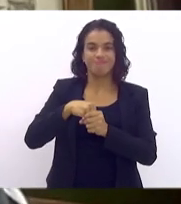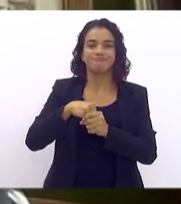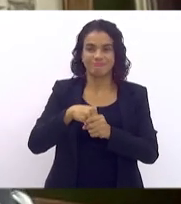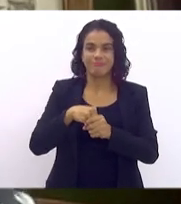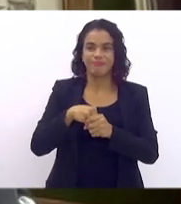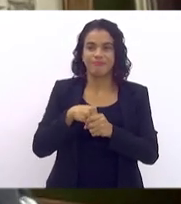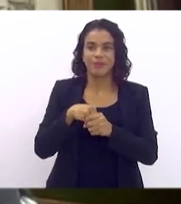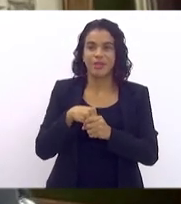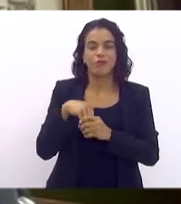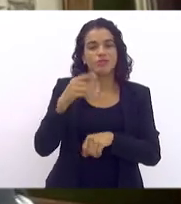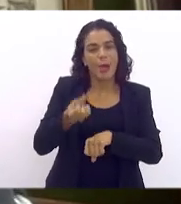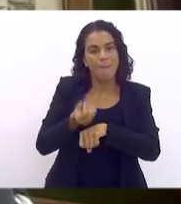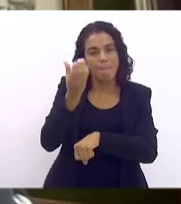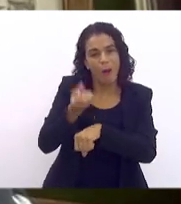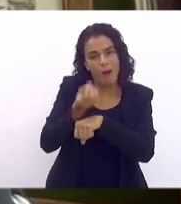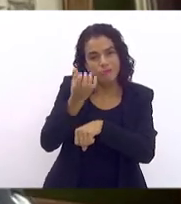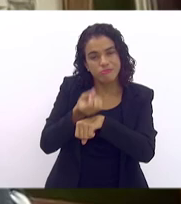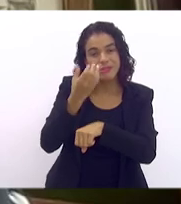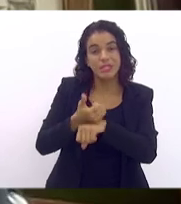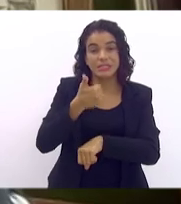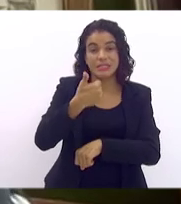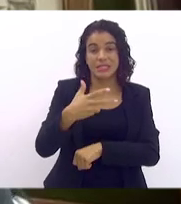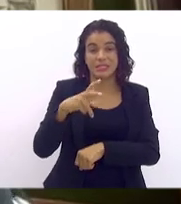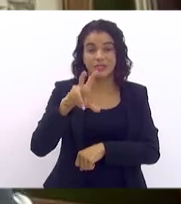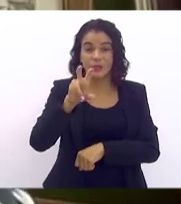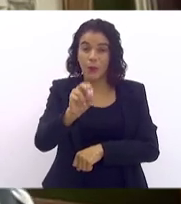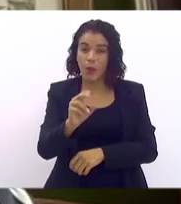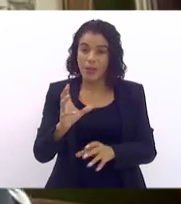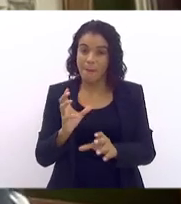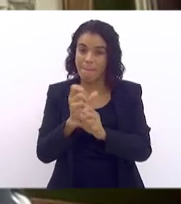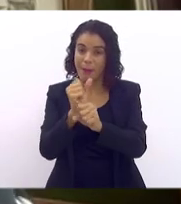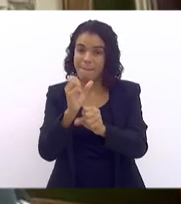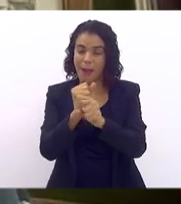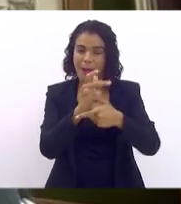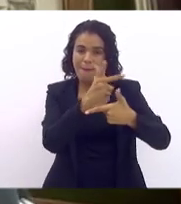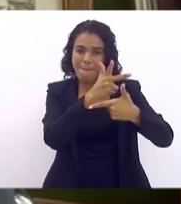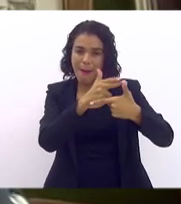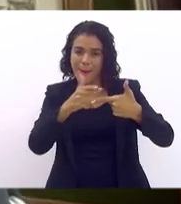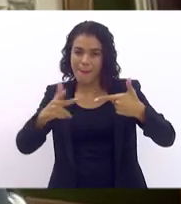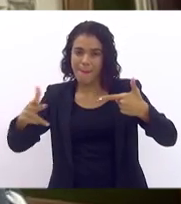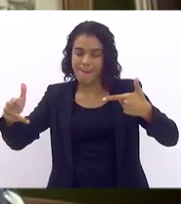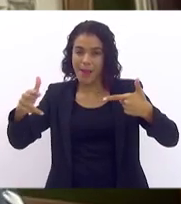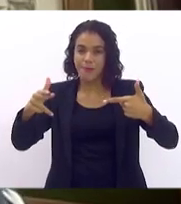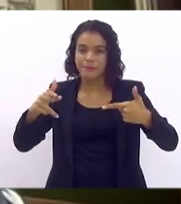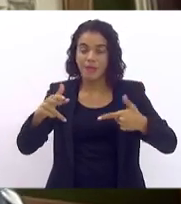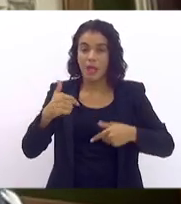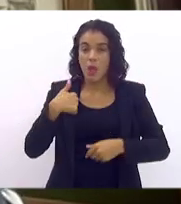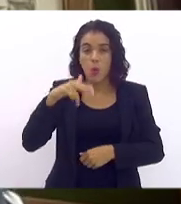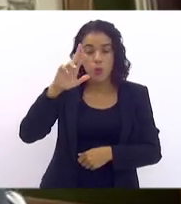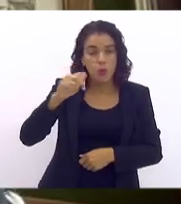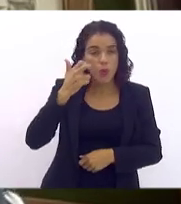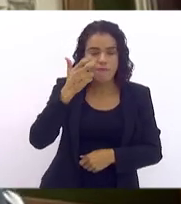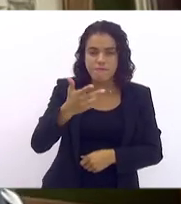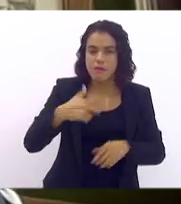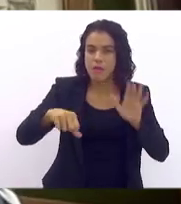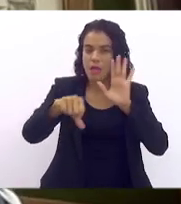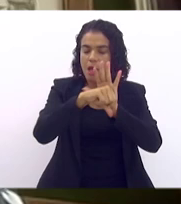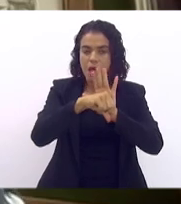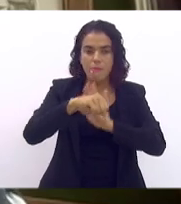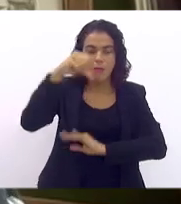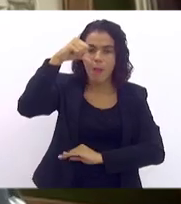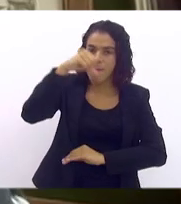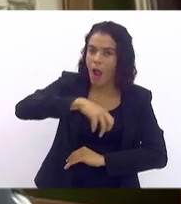no qual eu já produzi mais de 150 episódios. Eu nunca vi crimes tão bárbaros e